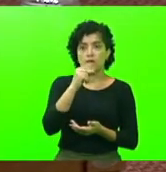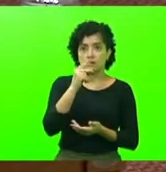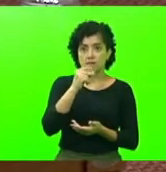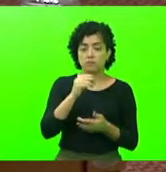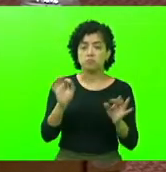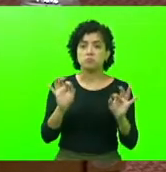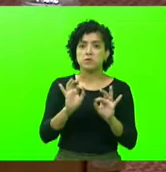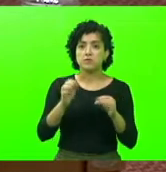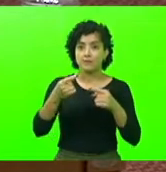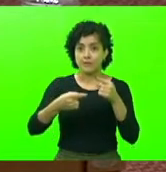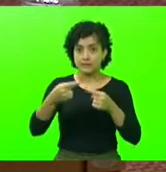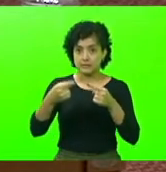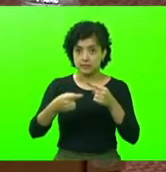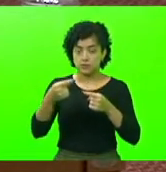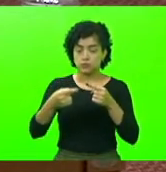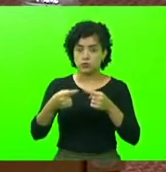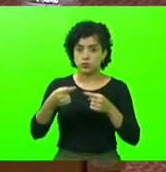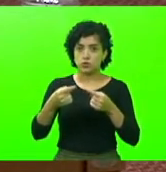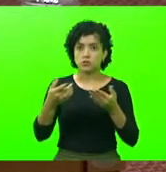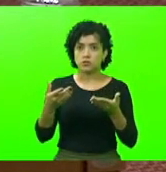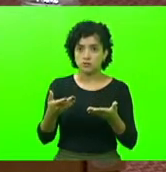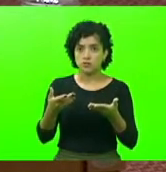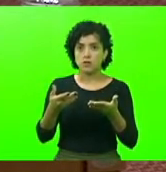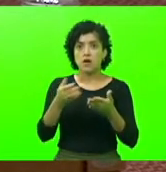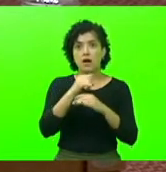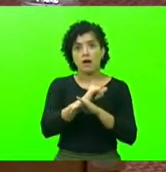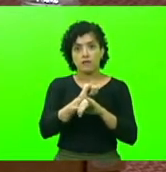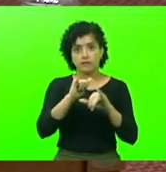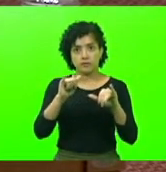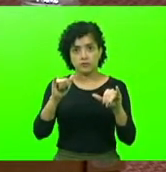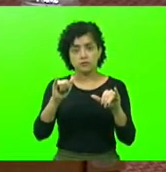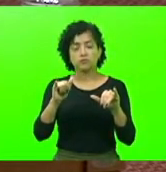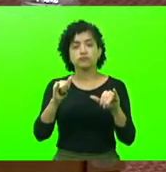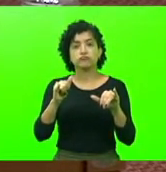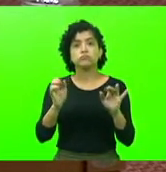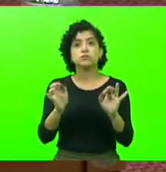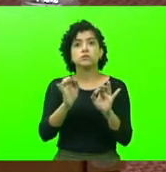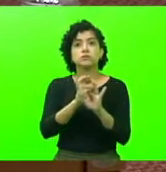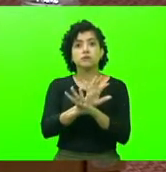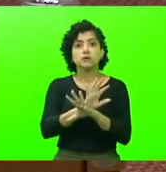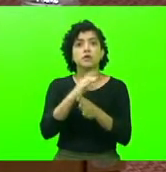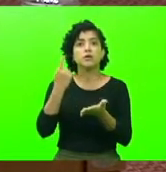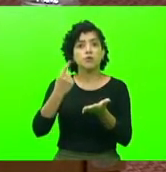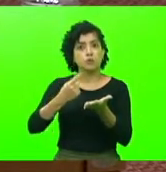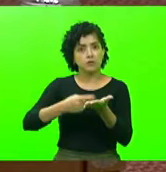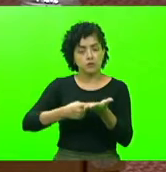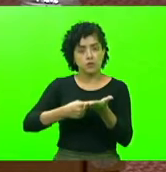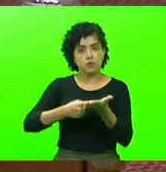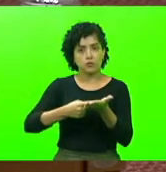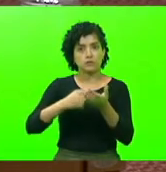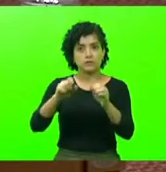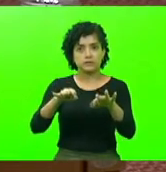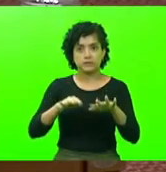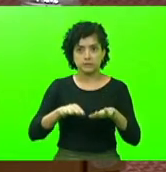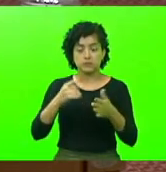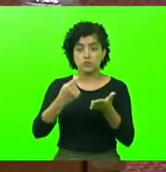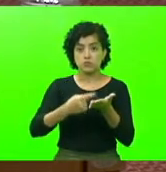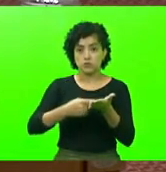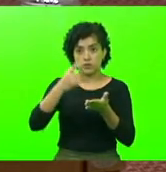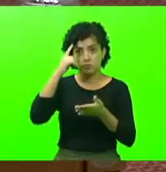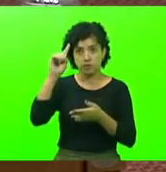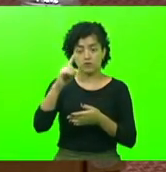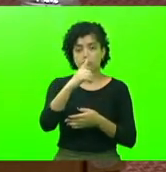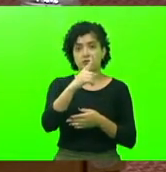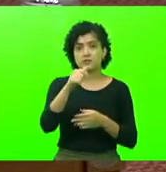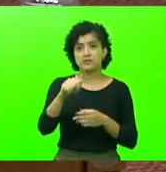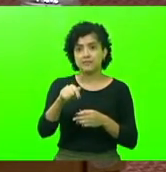mais havendo a tratar, o senhor presidente, antes de encerrar a sessão, convocou outra ordinária para o dia 17 de